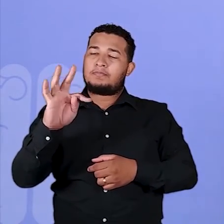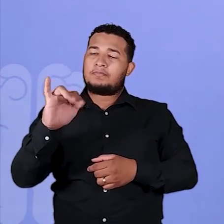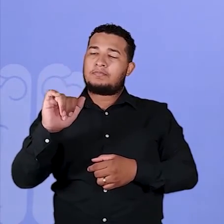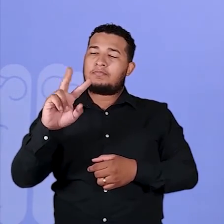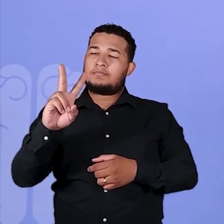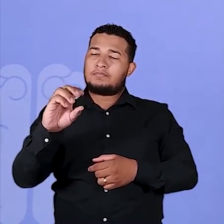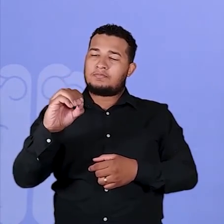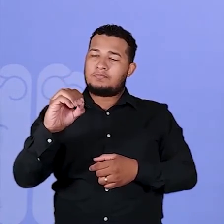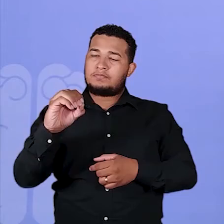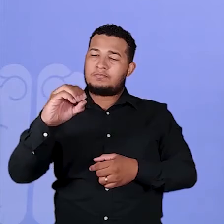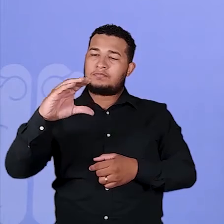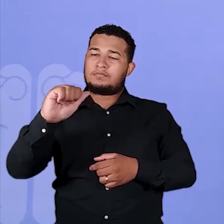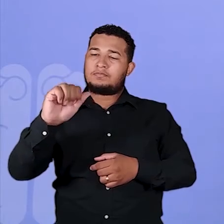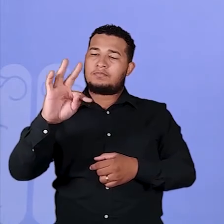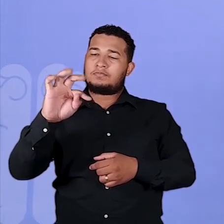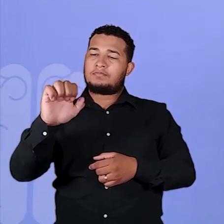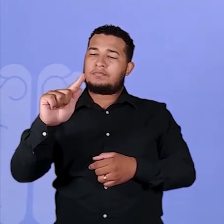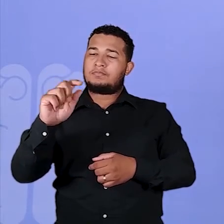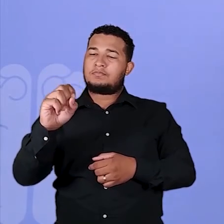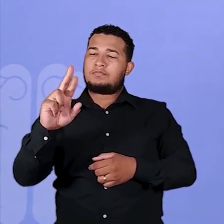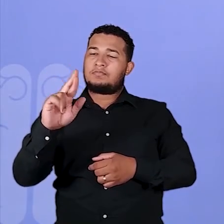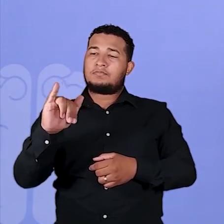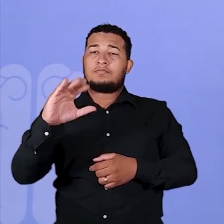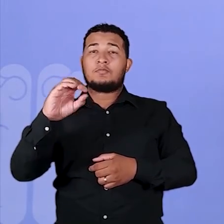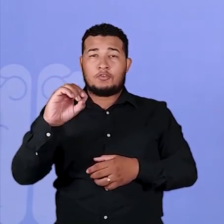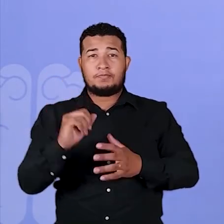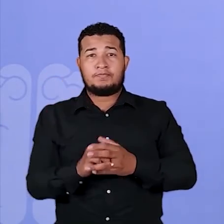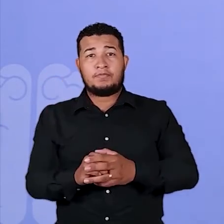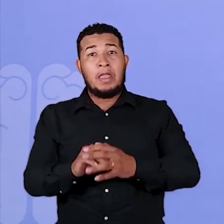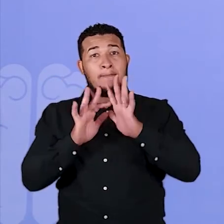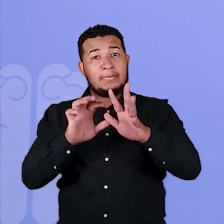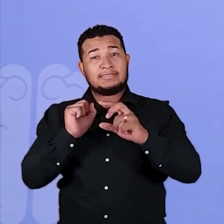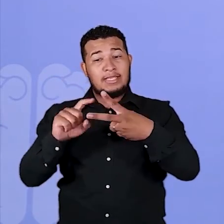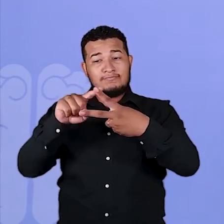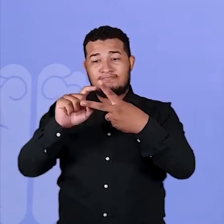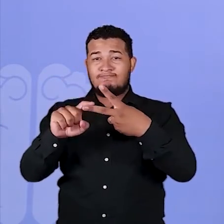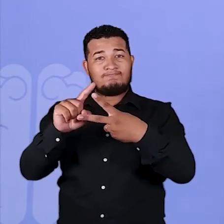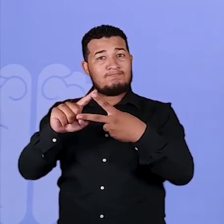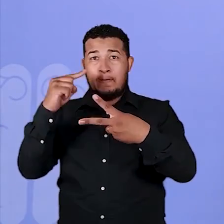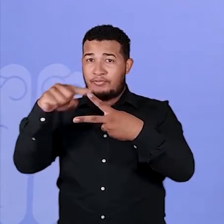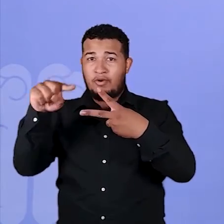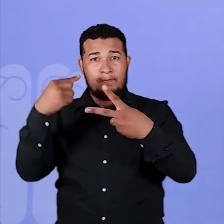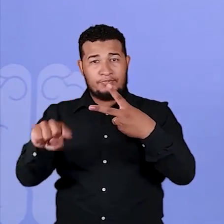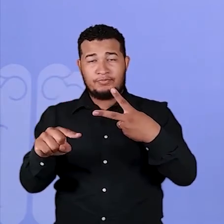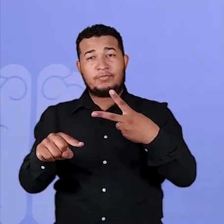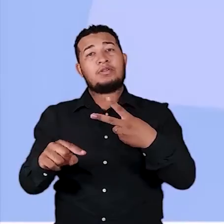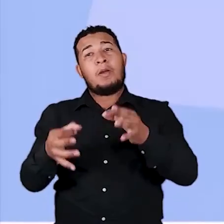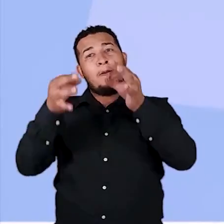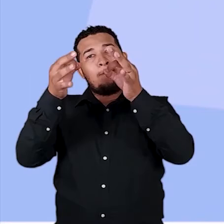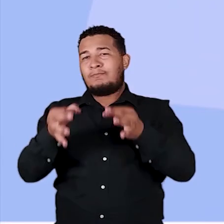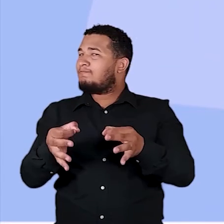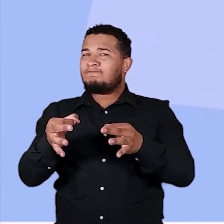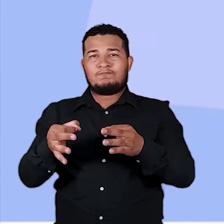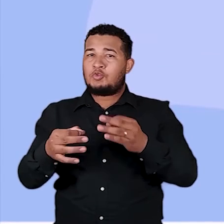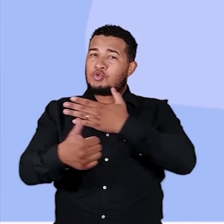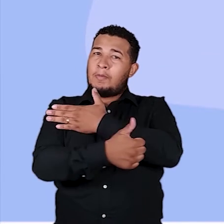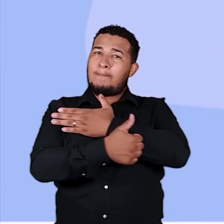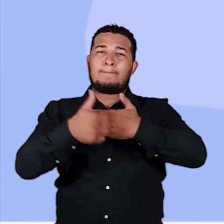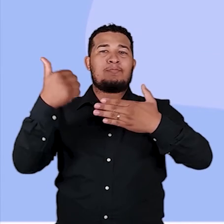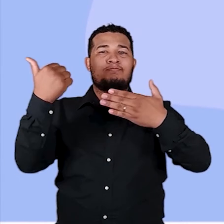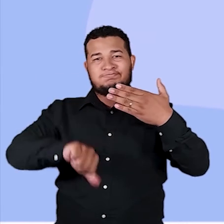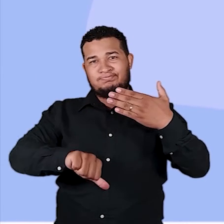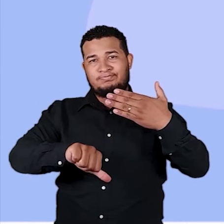categórico. Agora, se ela não satisfaz, a ação não é moral, a ação não é justa. Pessoal, então